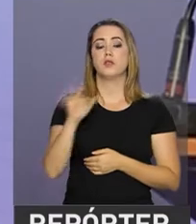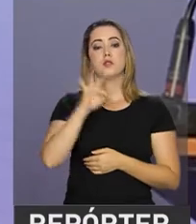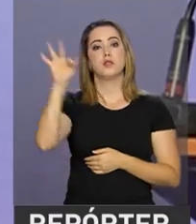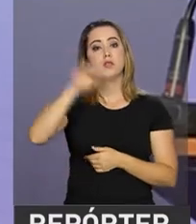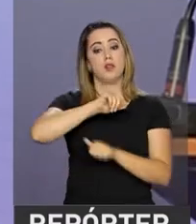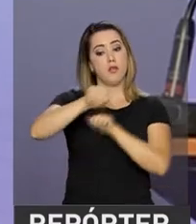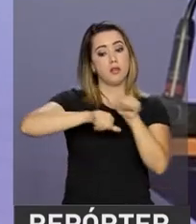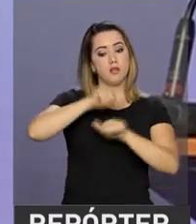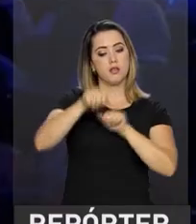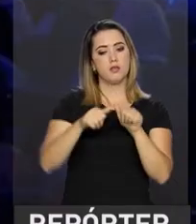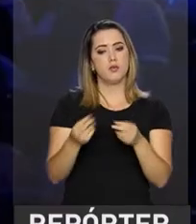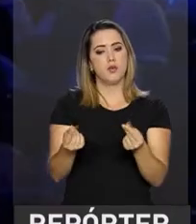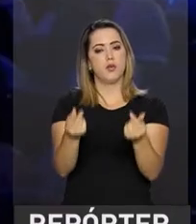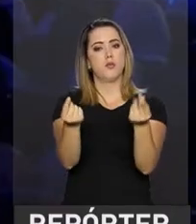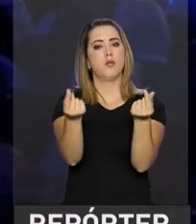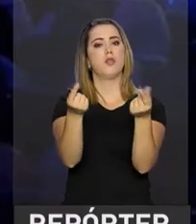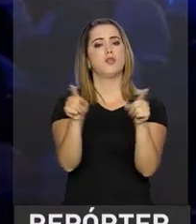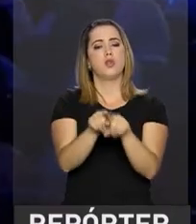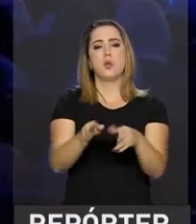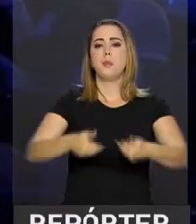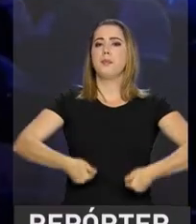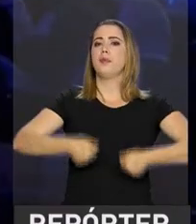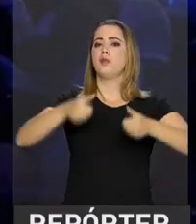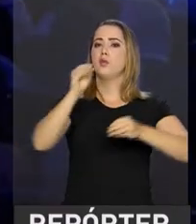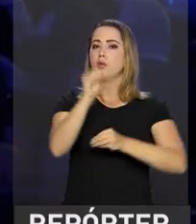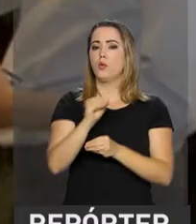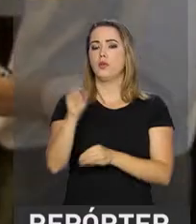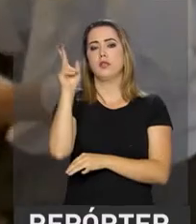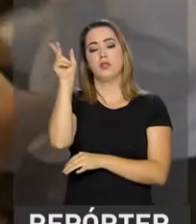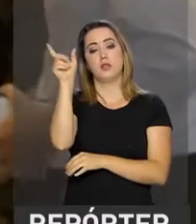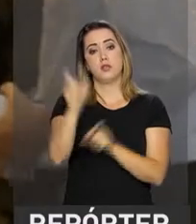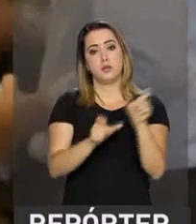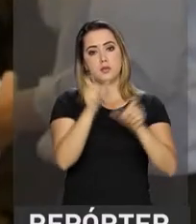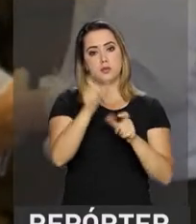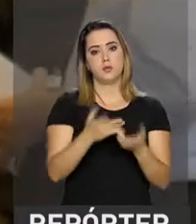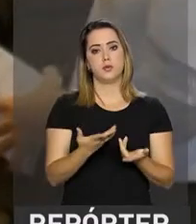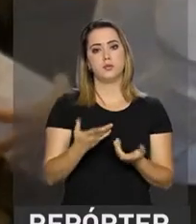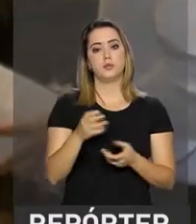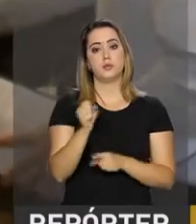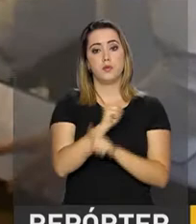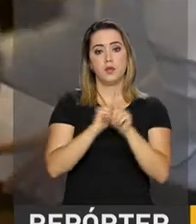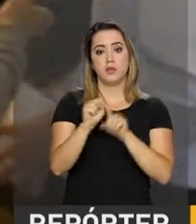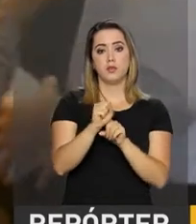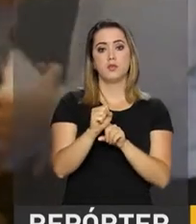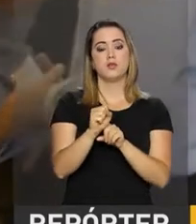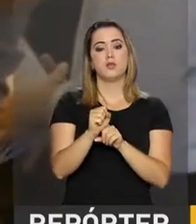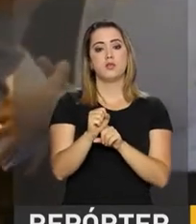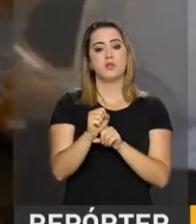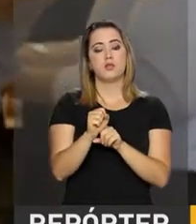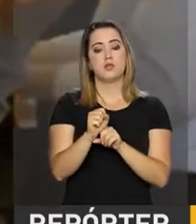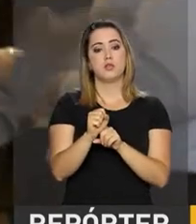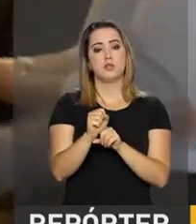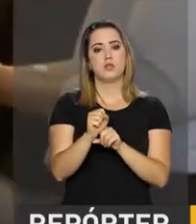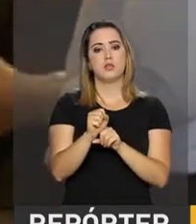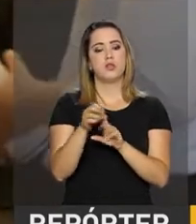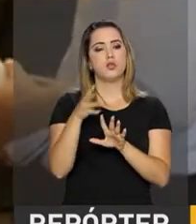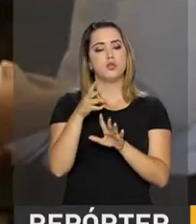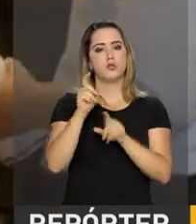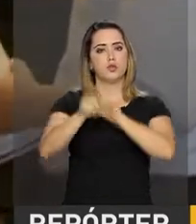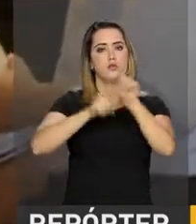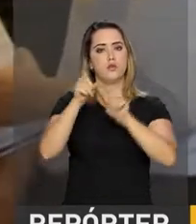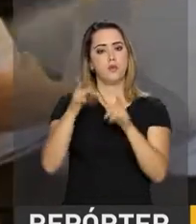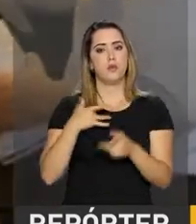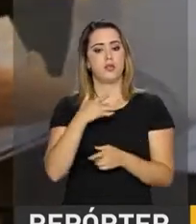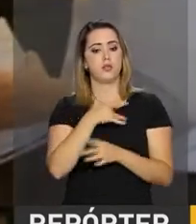a gestão de recursos e melhorar o atendimento à população. A Sociedade Brasileira de Informática em Saúde vê com muito